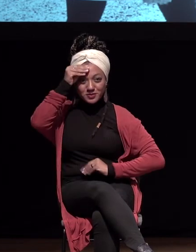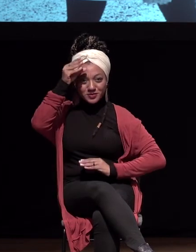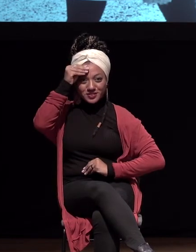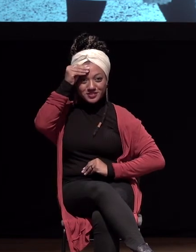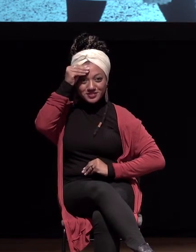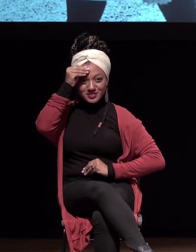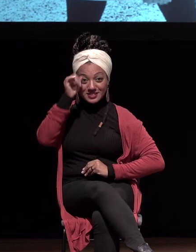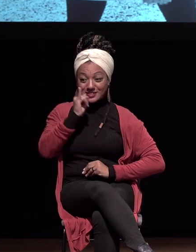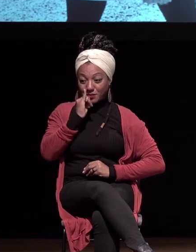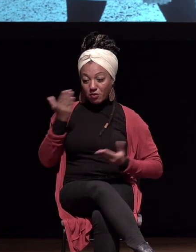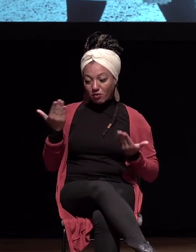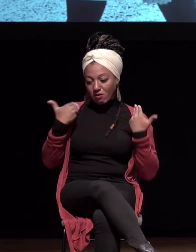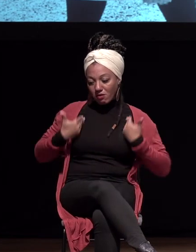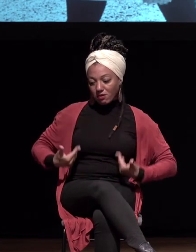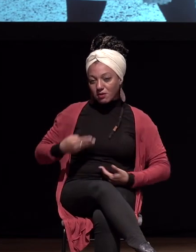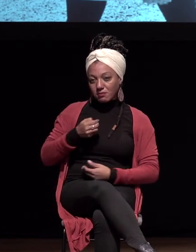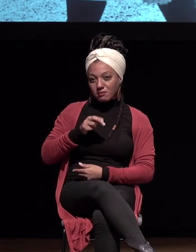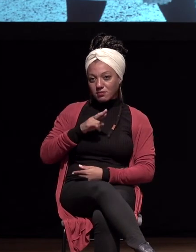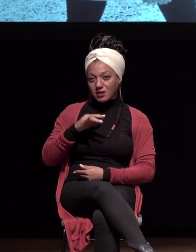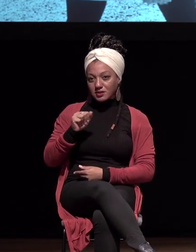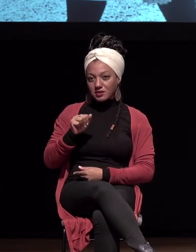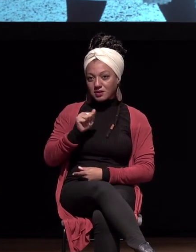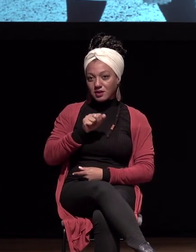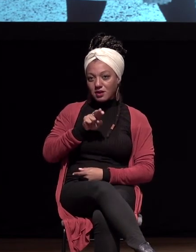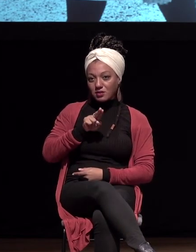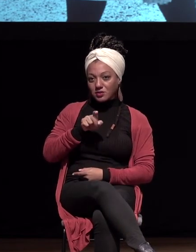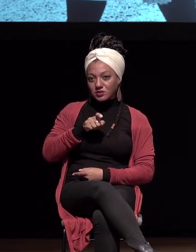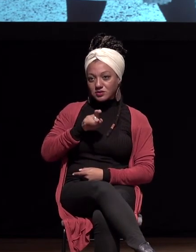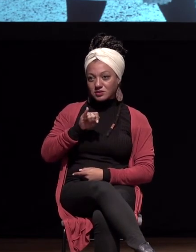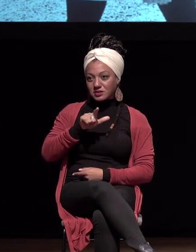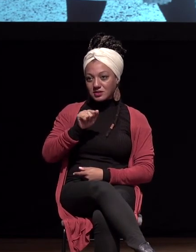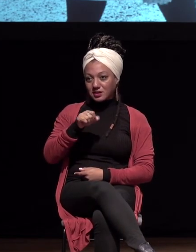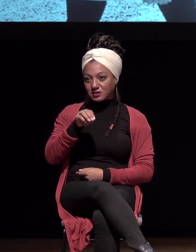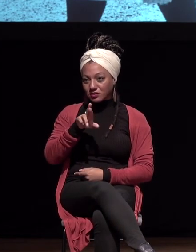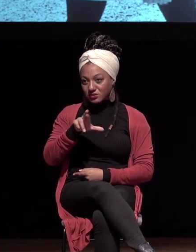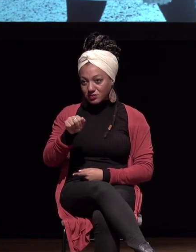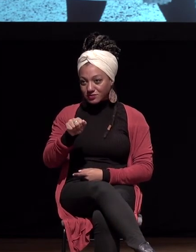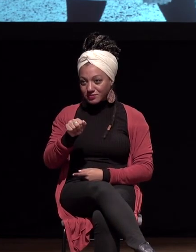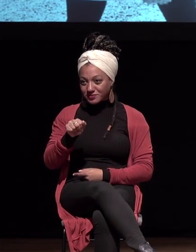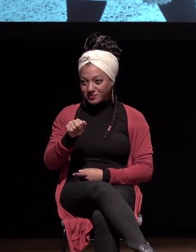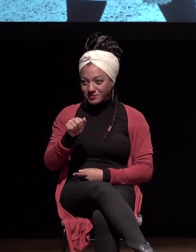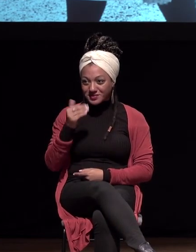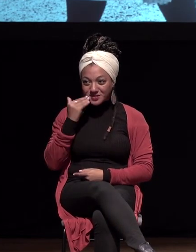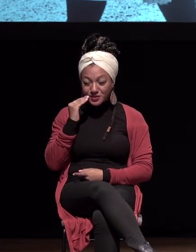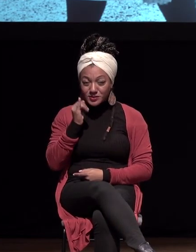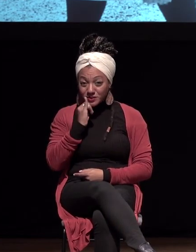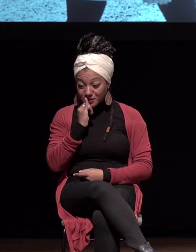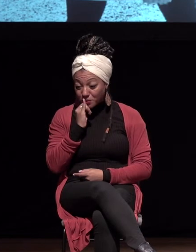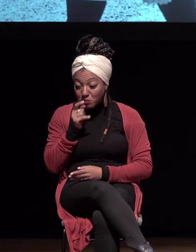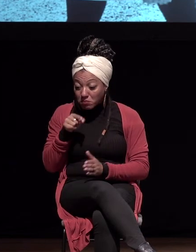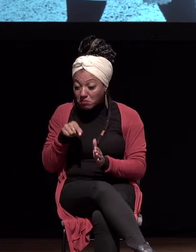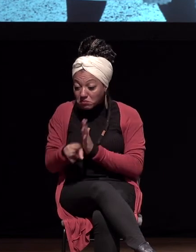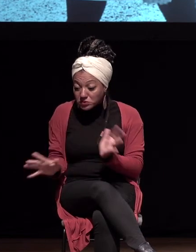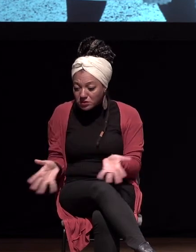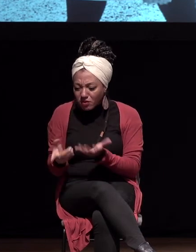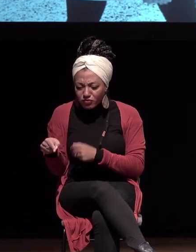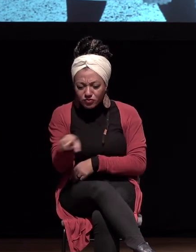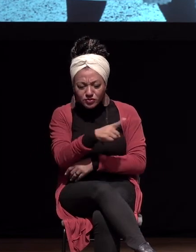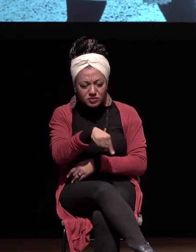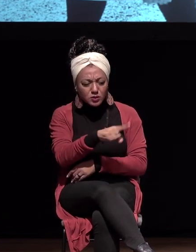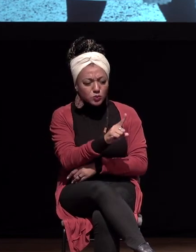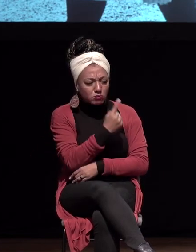mais tranquilo. Mas, quando não, de que forma é? Procurem-se nesse acervo. A gente vai ver